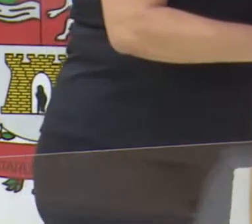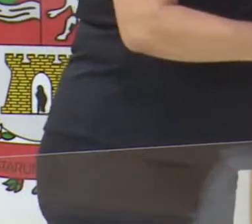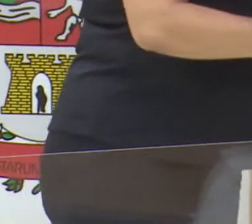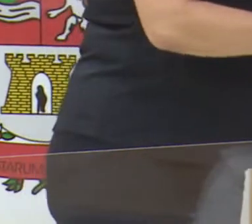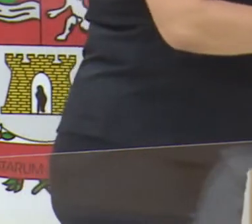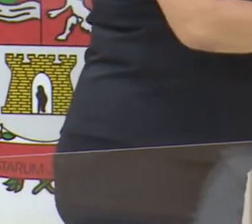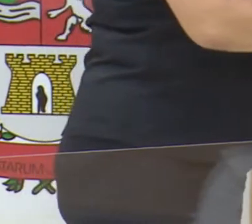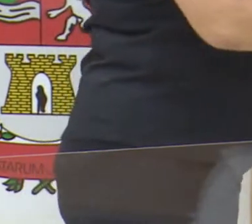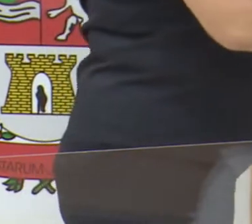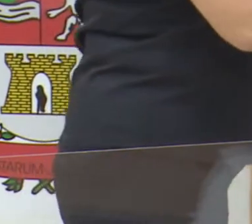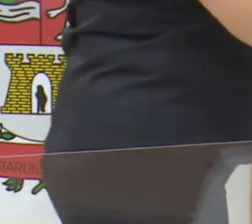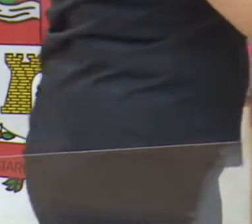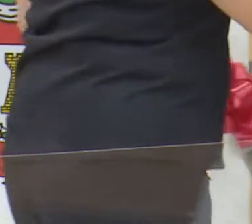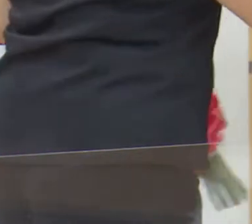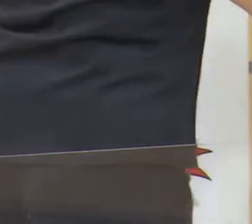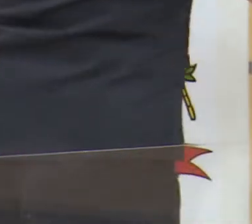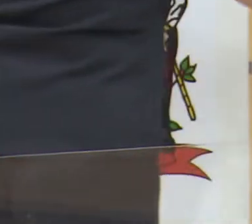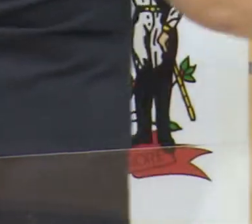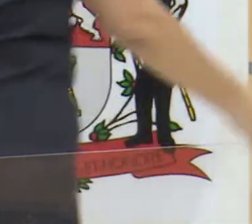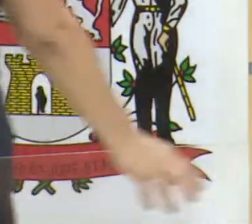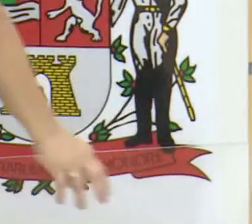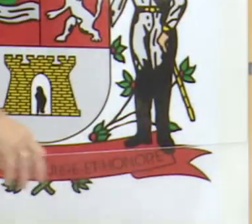E aí